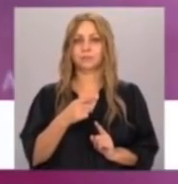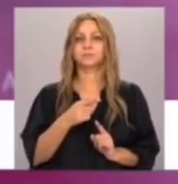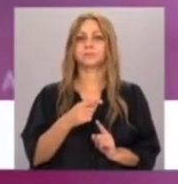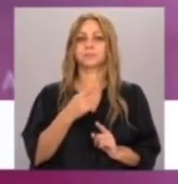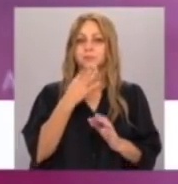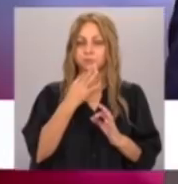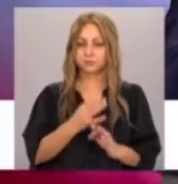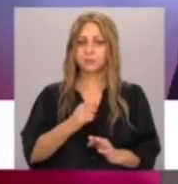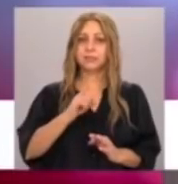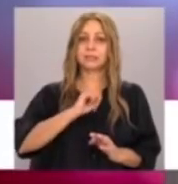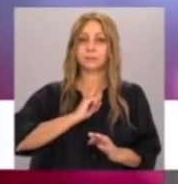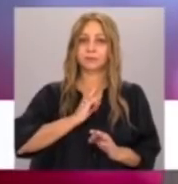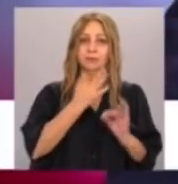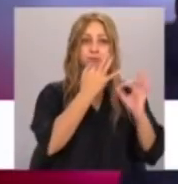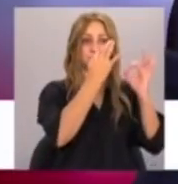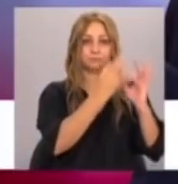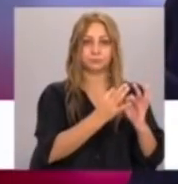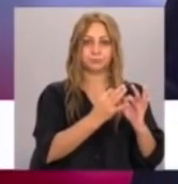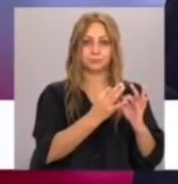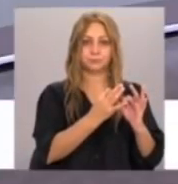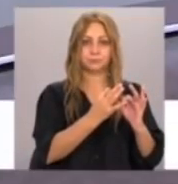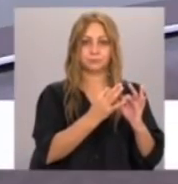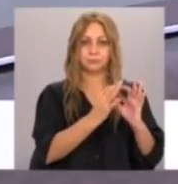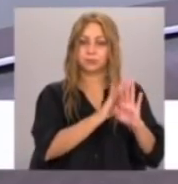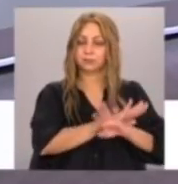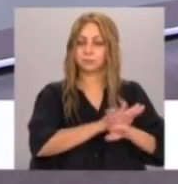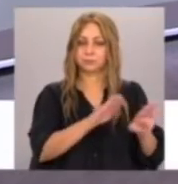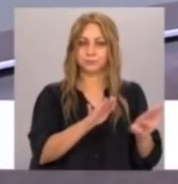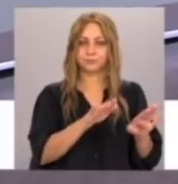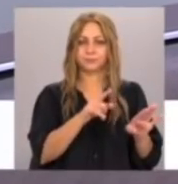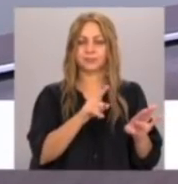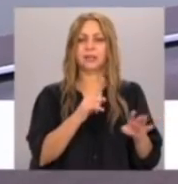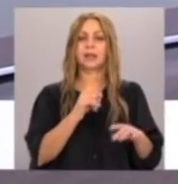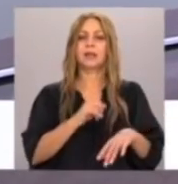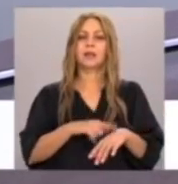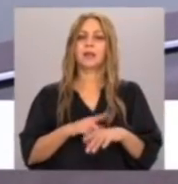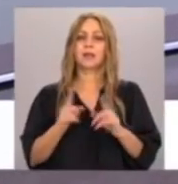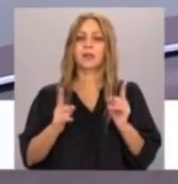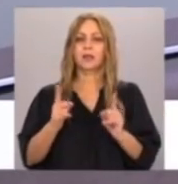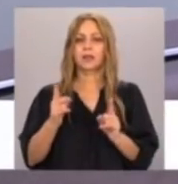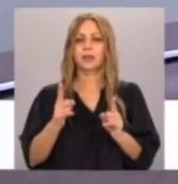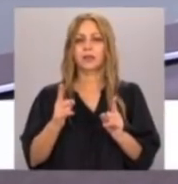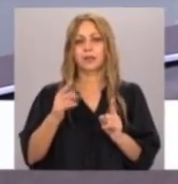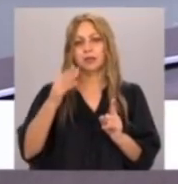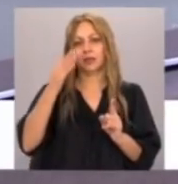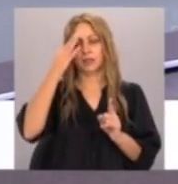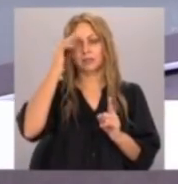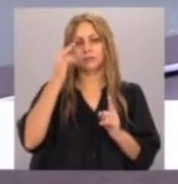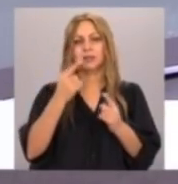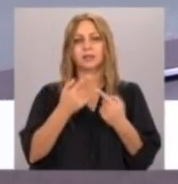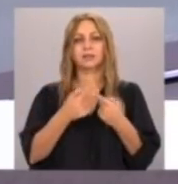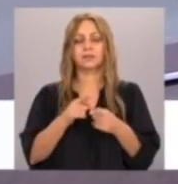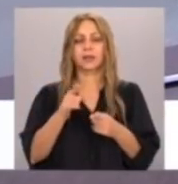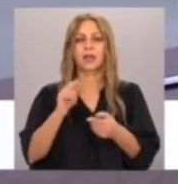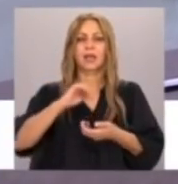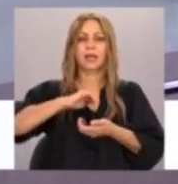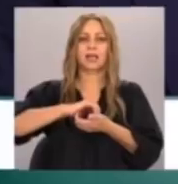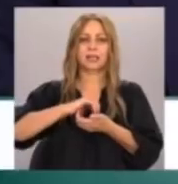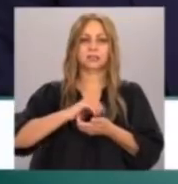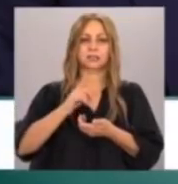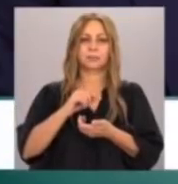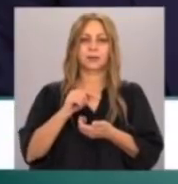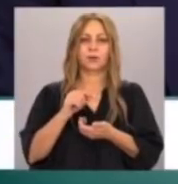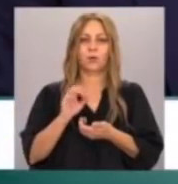possível por conta de seria indiscutível a nunca vi até essa hora também tem algum momento converso com esse degrau necessidade de priorizar também a caixa de